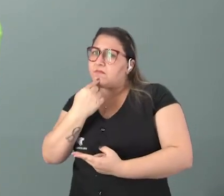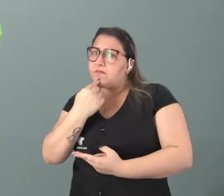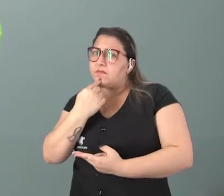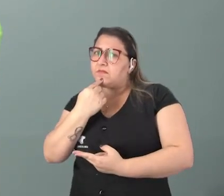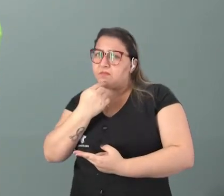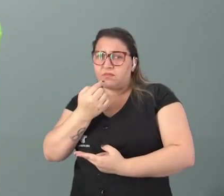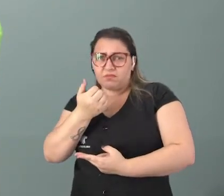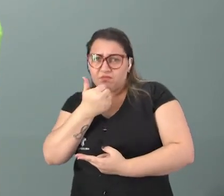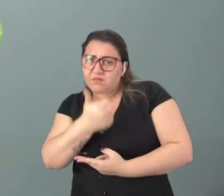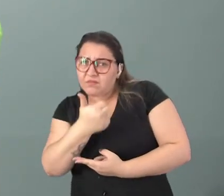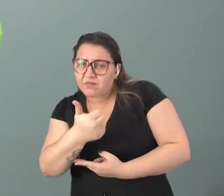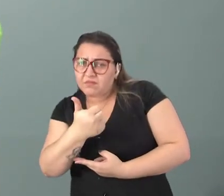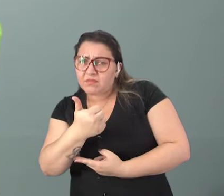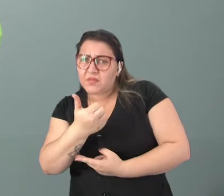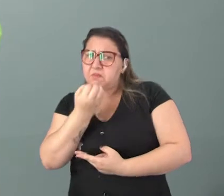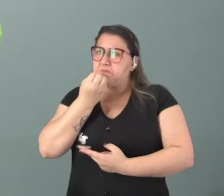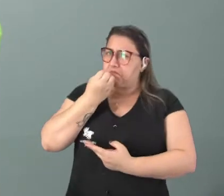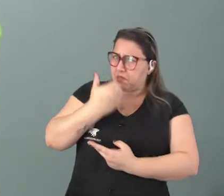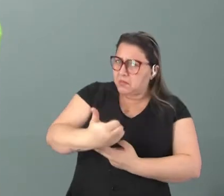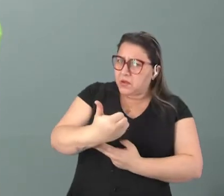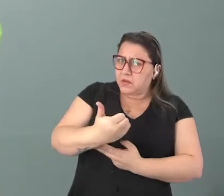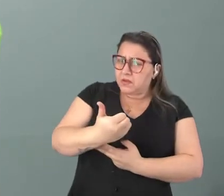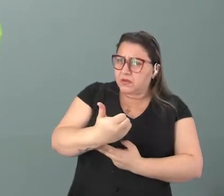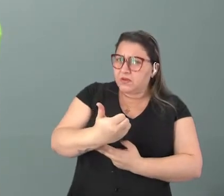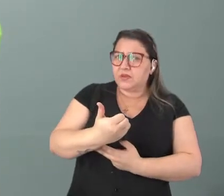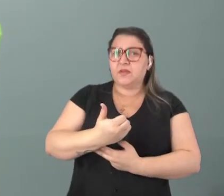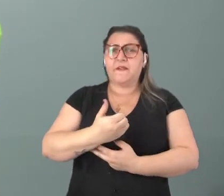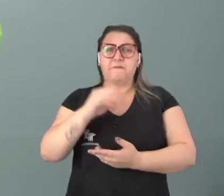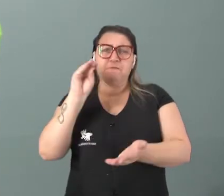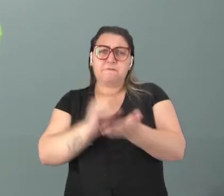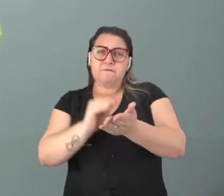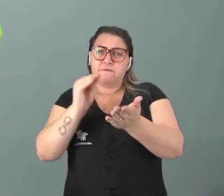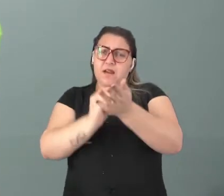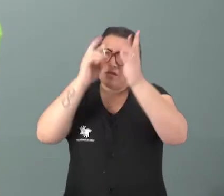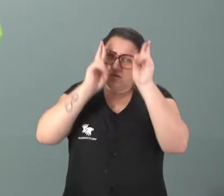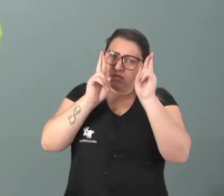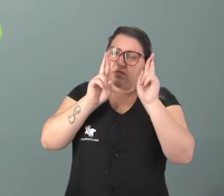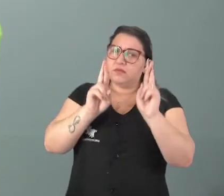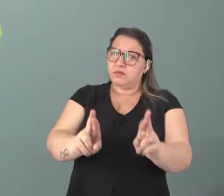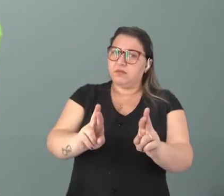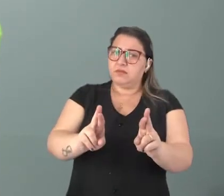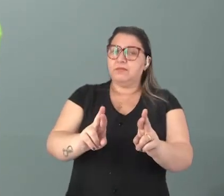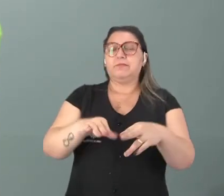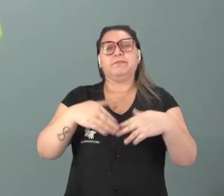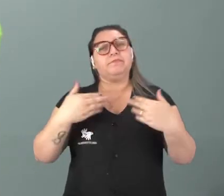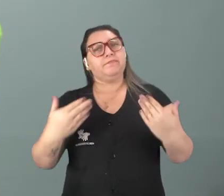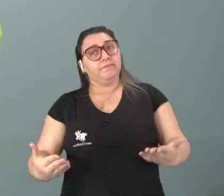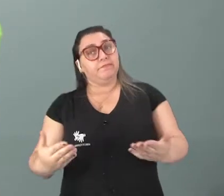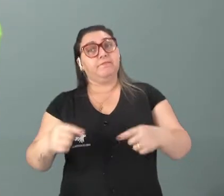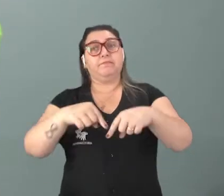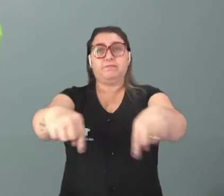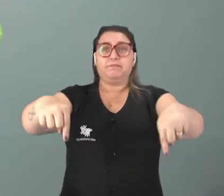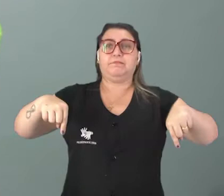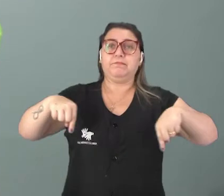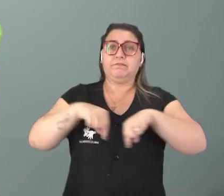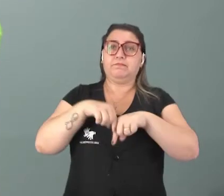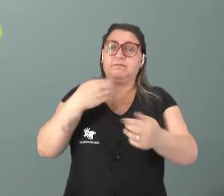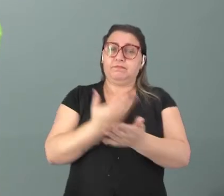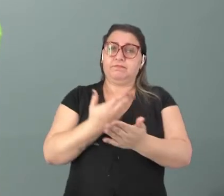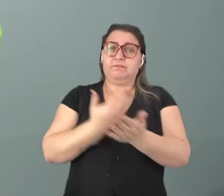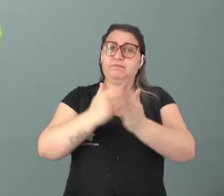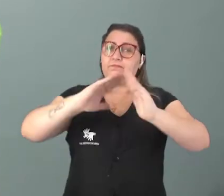É legal ter esse tipo de atitude de desrespeito? Então, numa sala de aula, né,